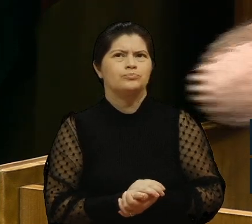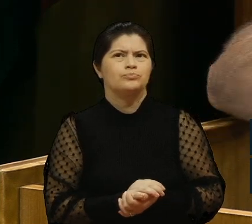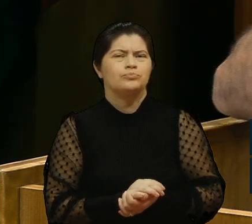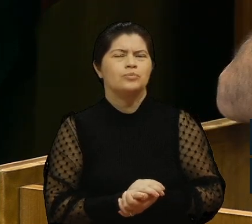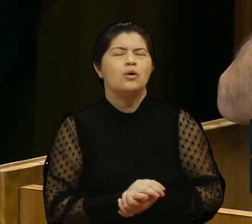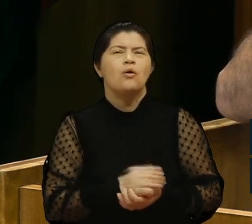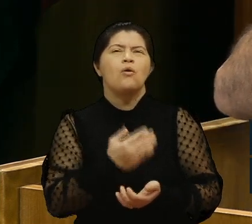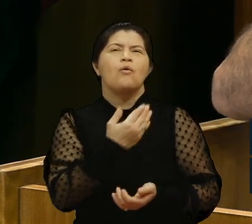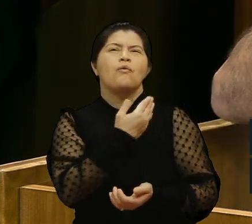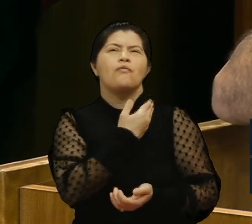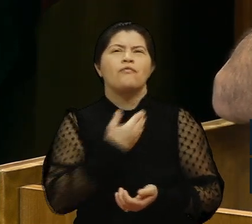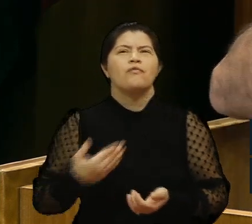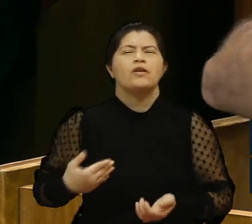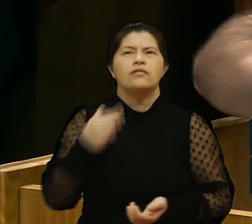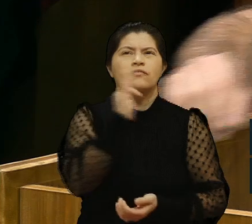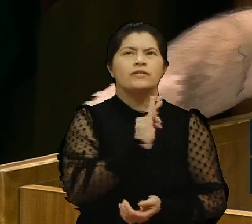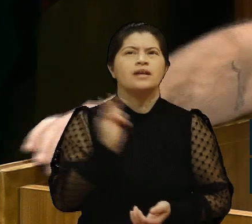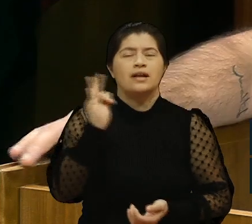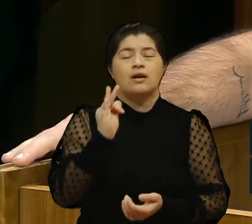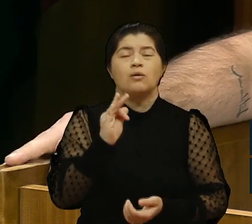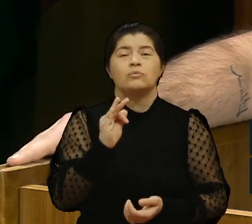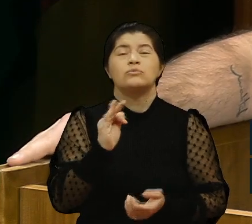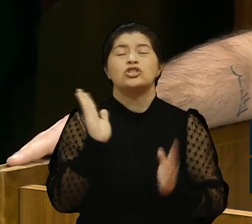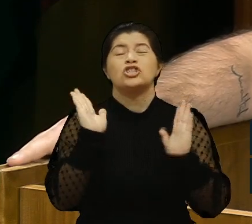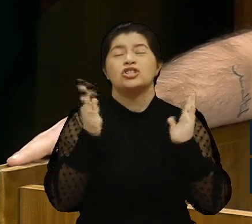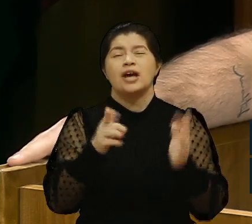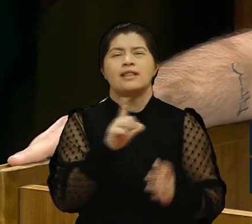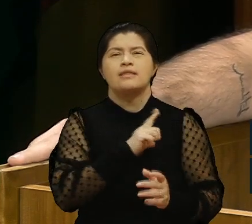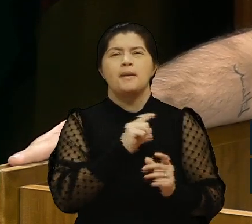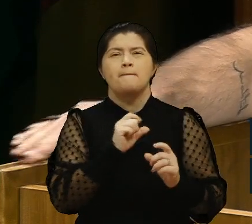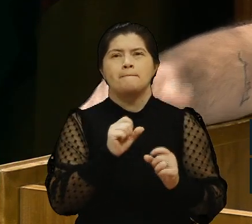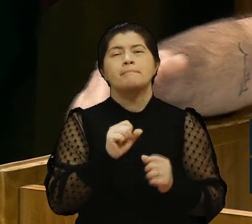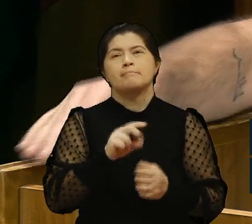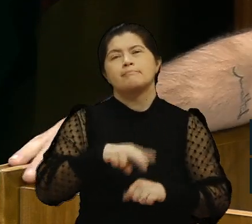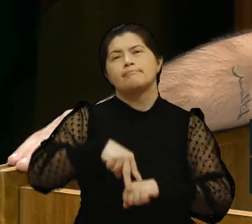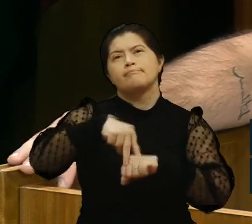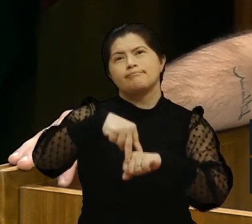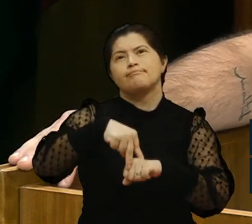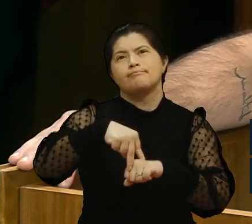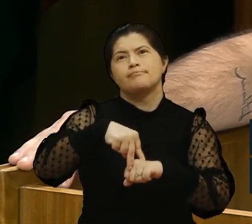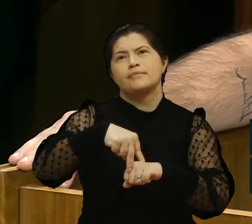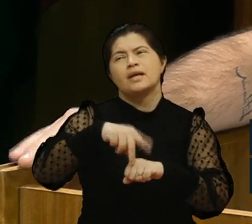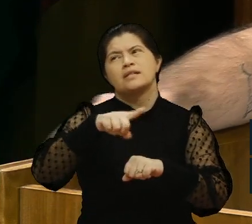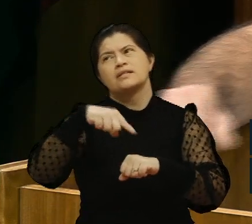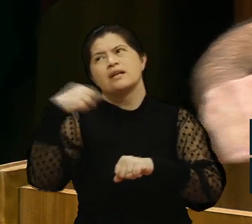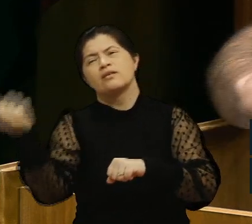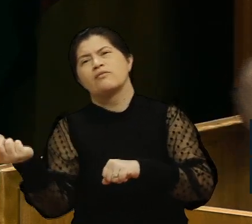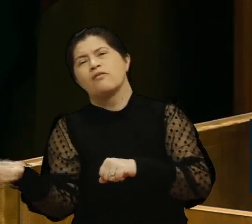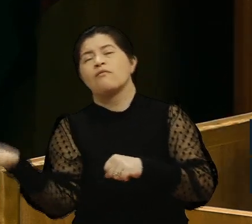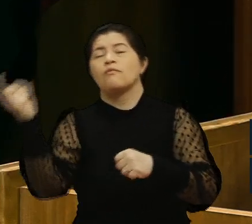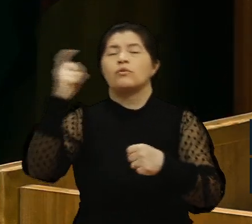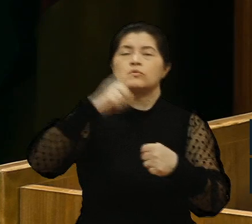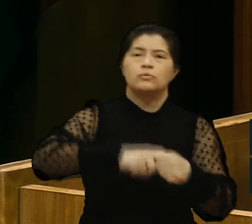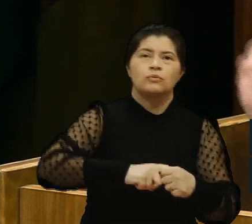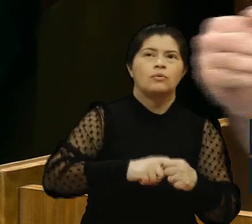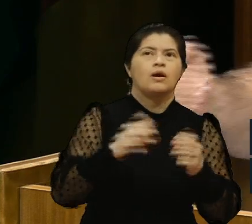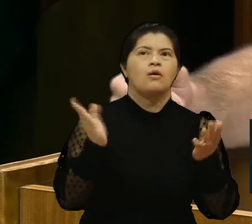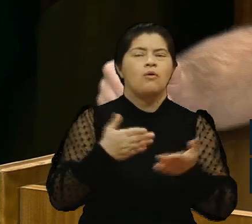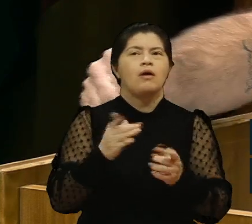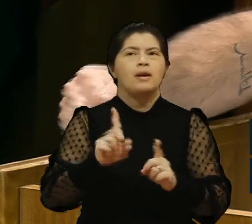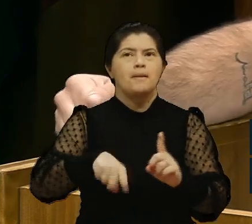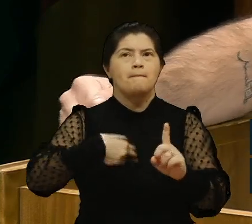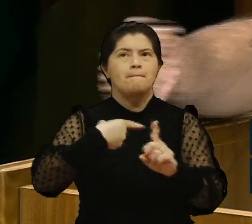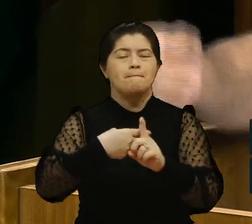que aí está no poder há bastante tempo, teve uma saída e depois retornou, então vai somando mais de